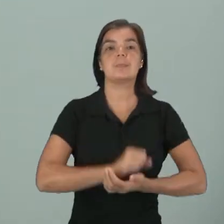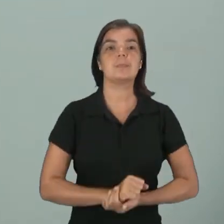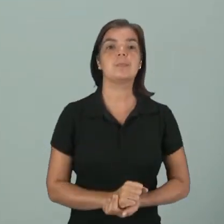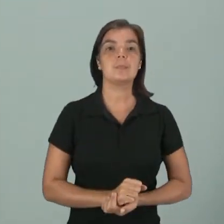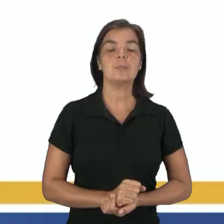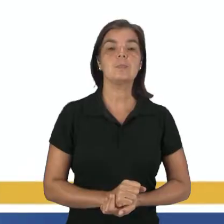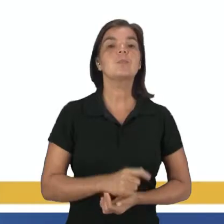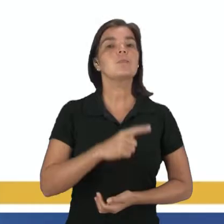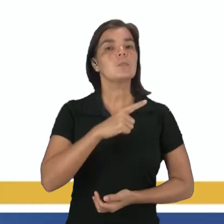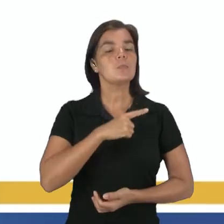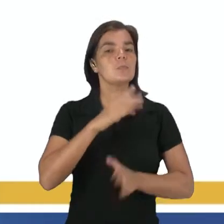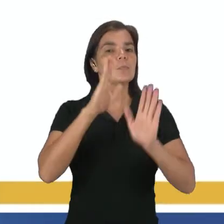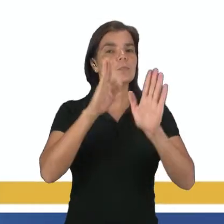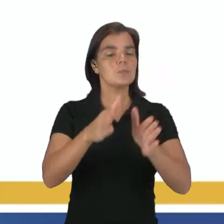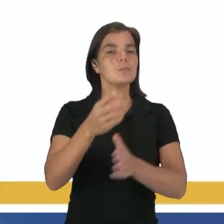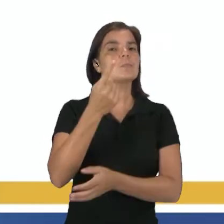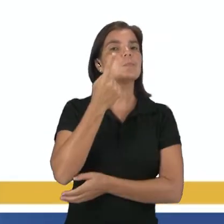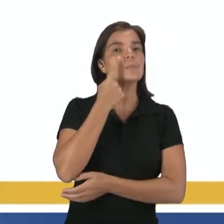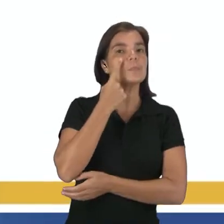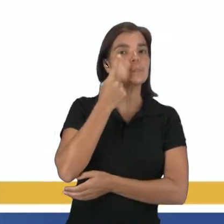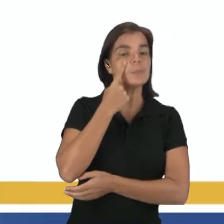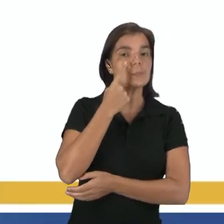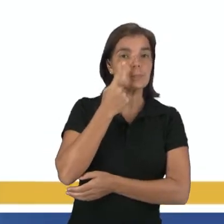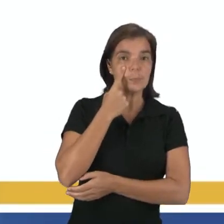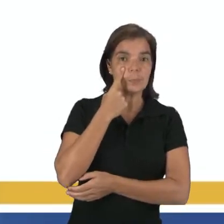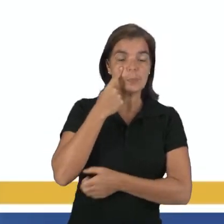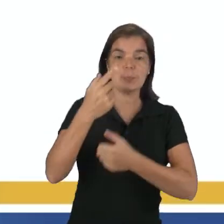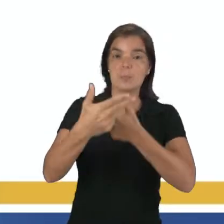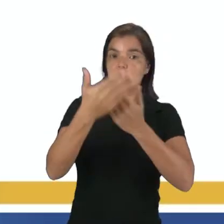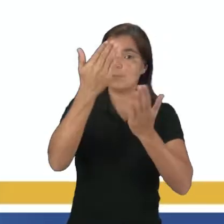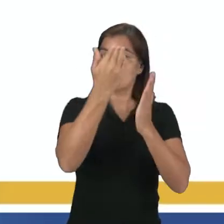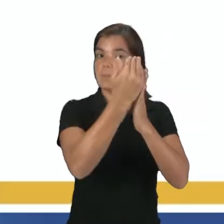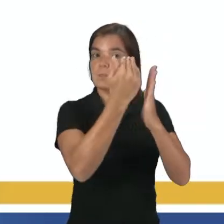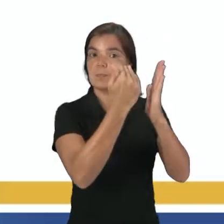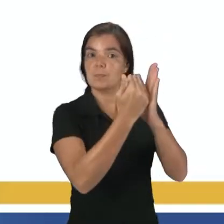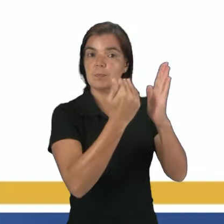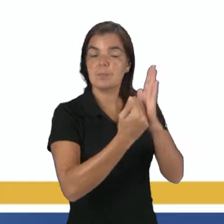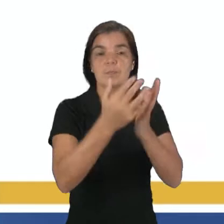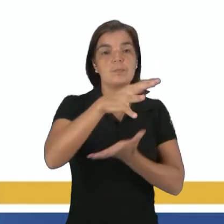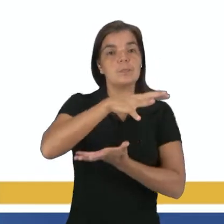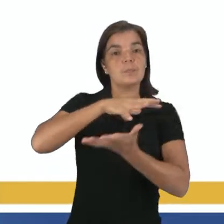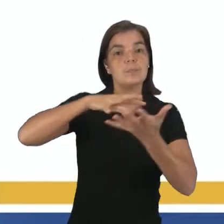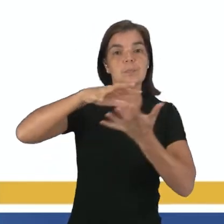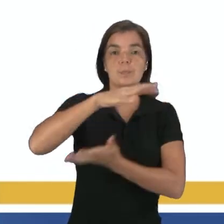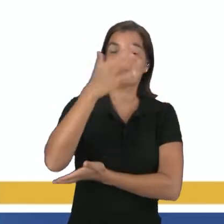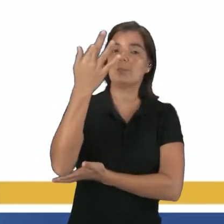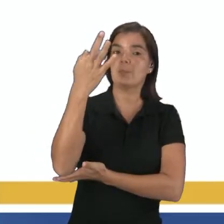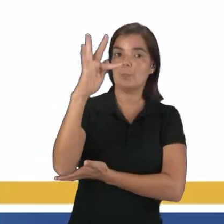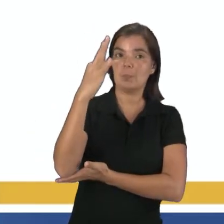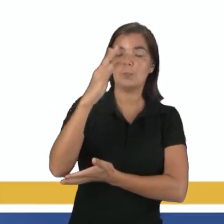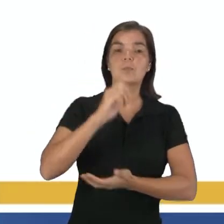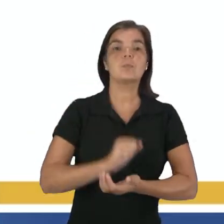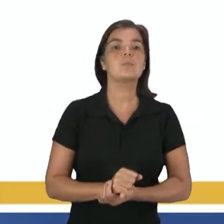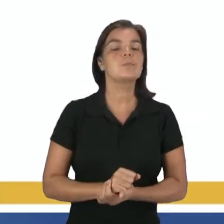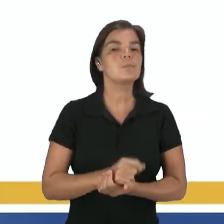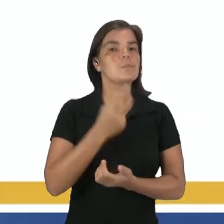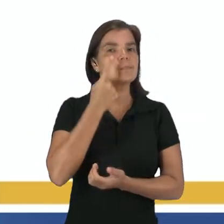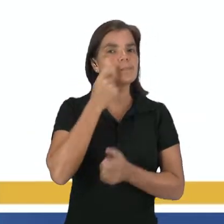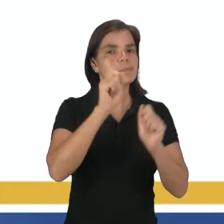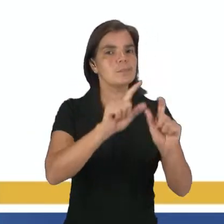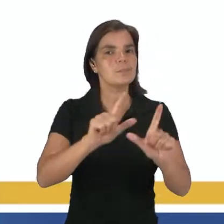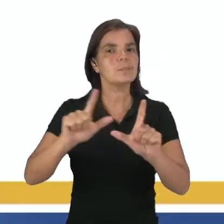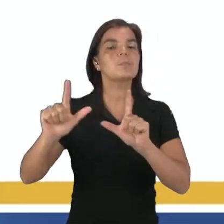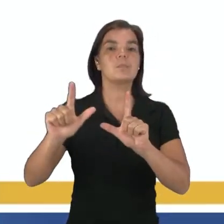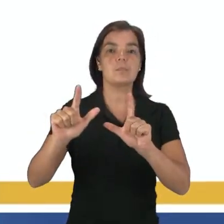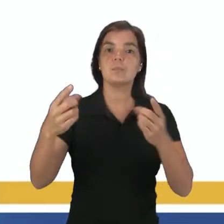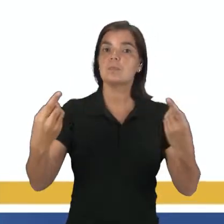vocês, aquilo que nós consideramos como sendo as etapas da Revolução Francesa. E eu proponho até